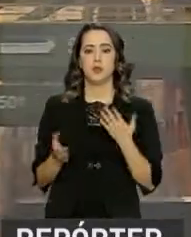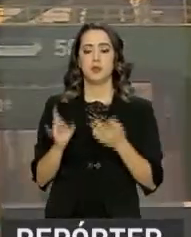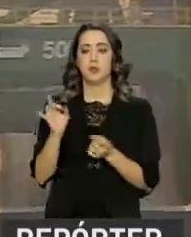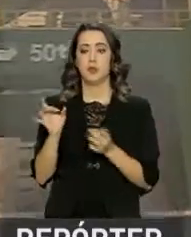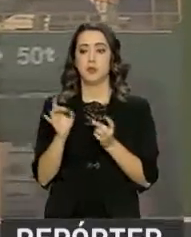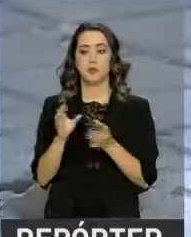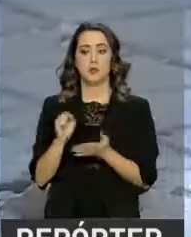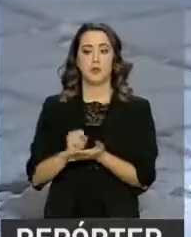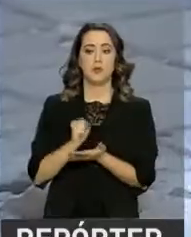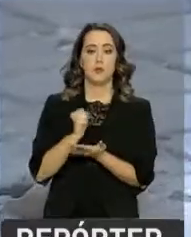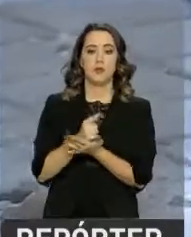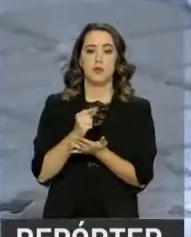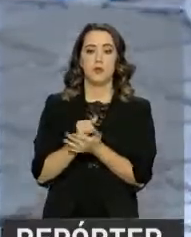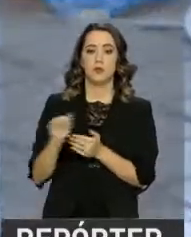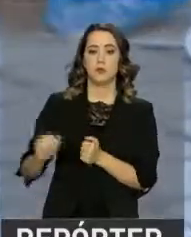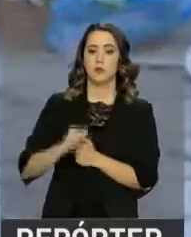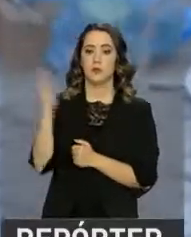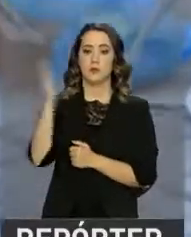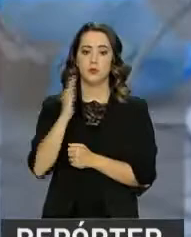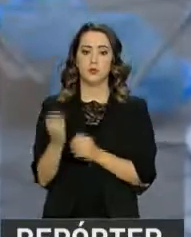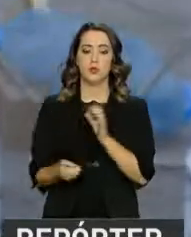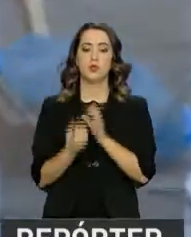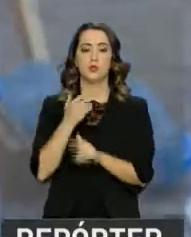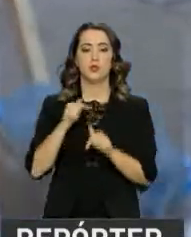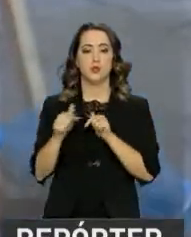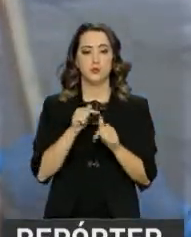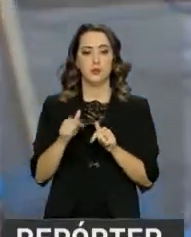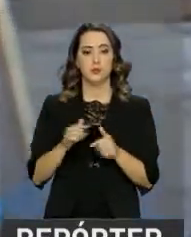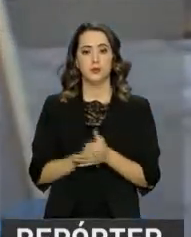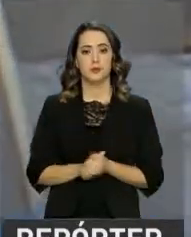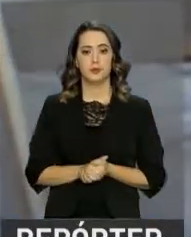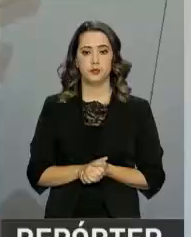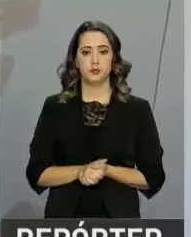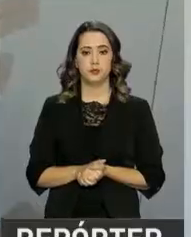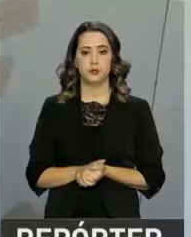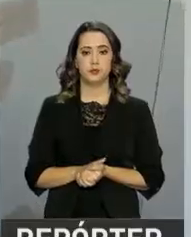comercial positiva e à geração de empregos.